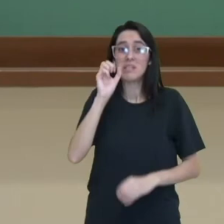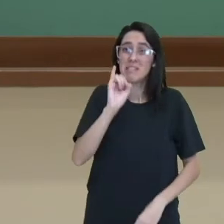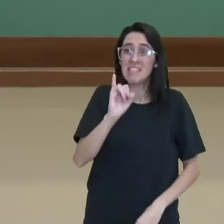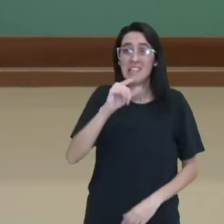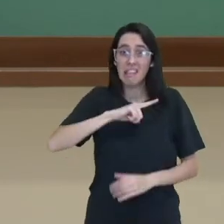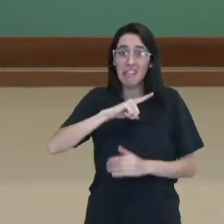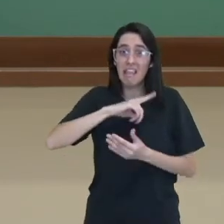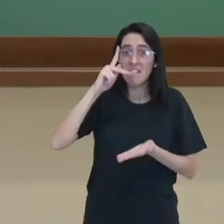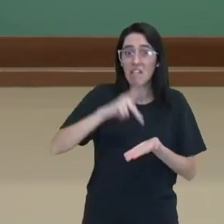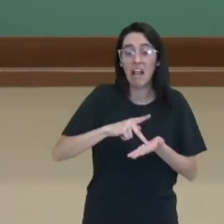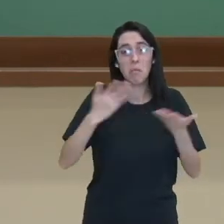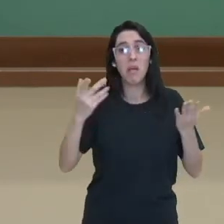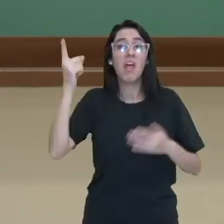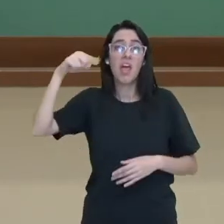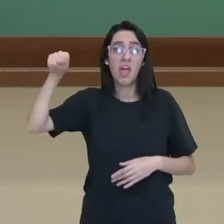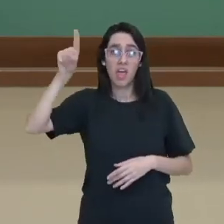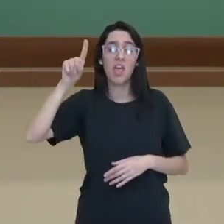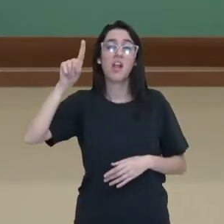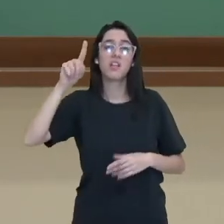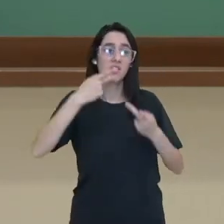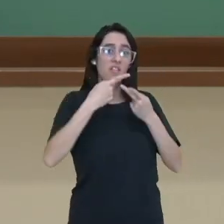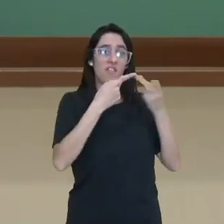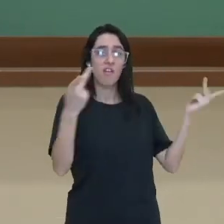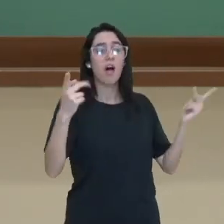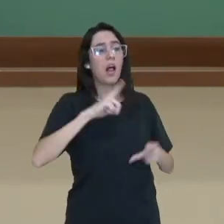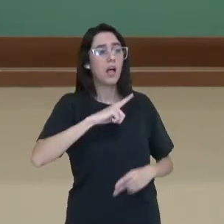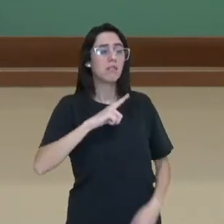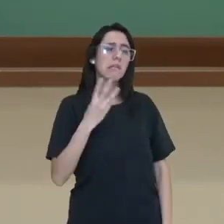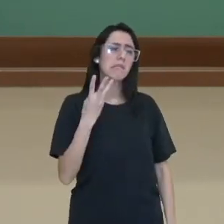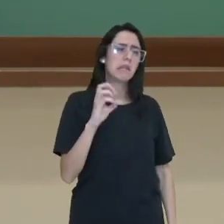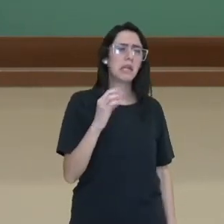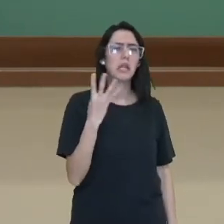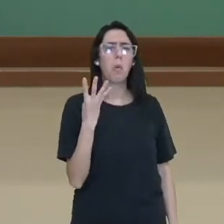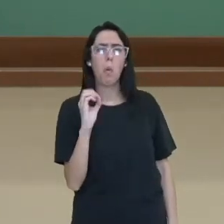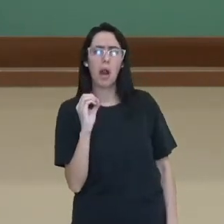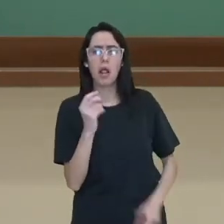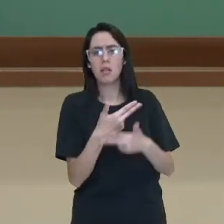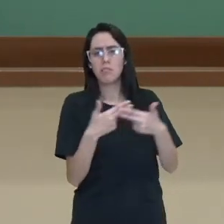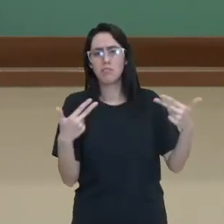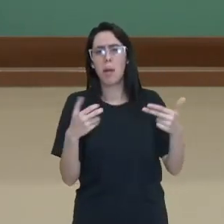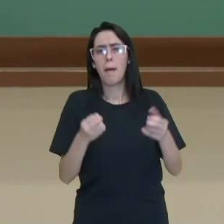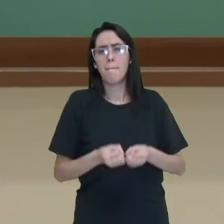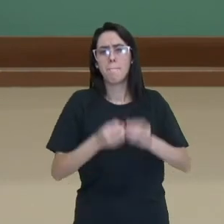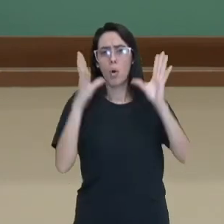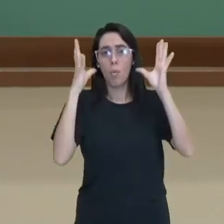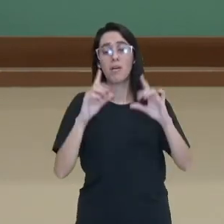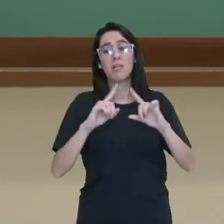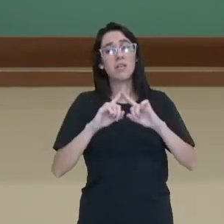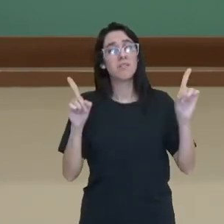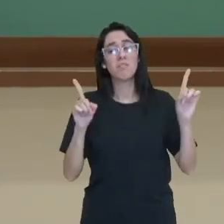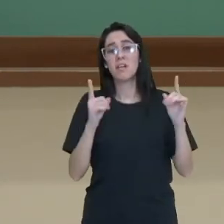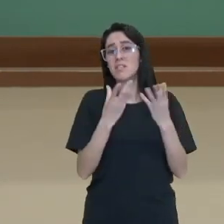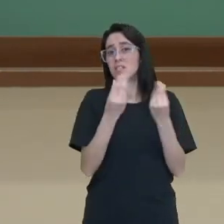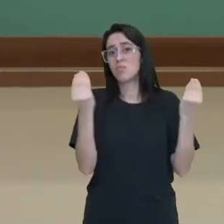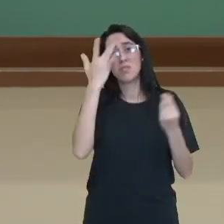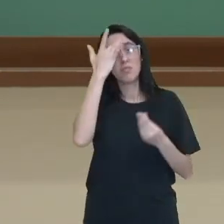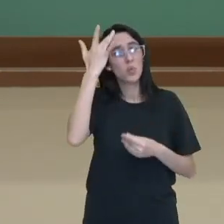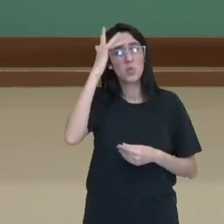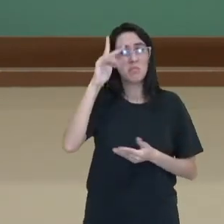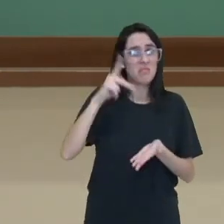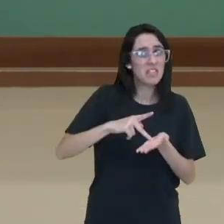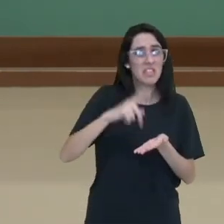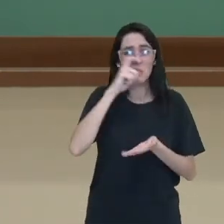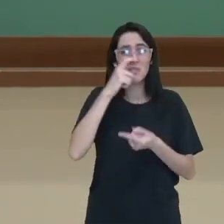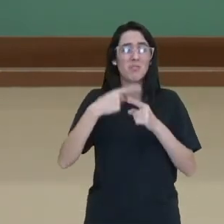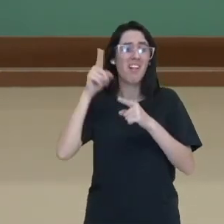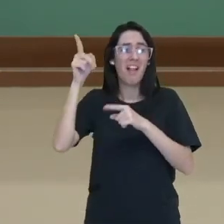Eles declaram ter entre 30 e 40 armas, mas ninguém sabe até onde isso é verdade. Ou